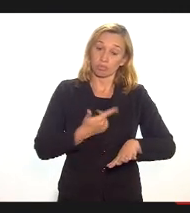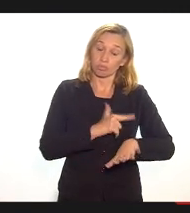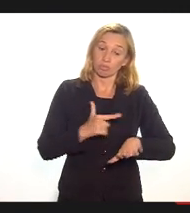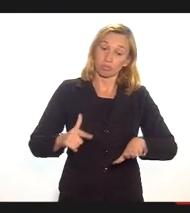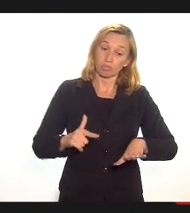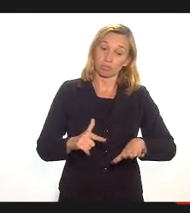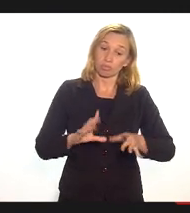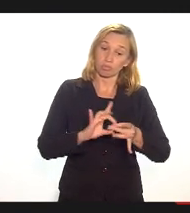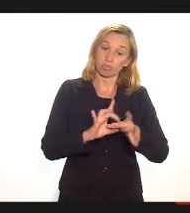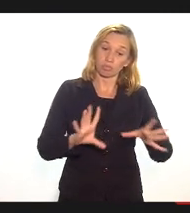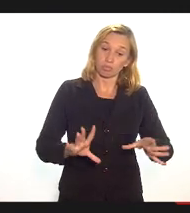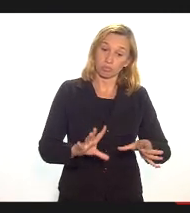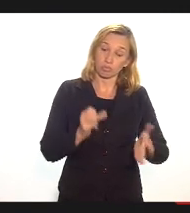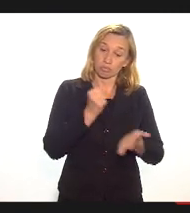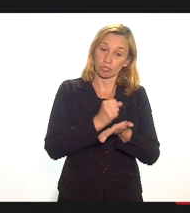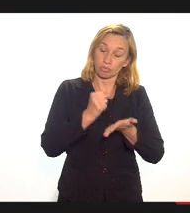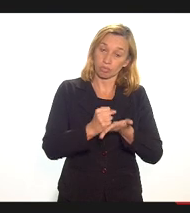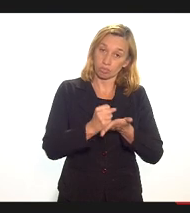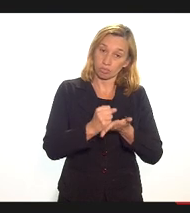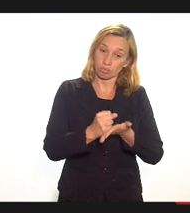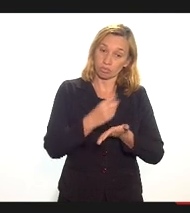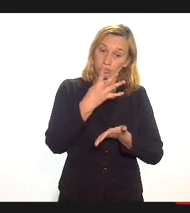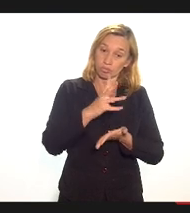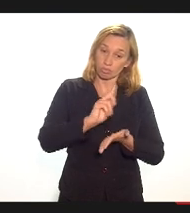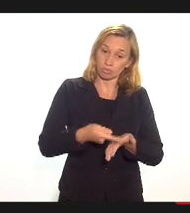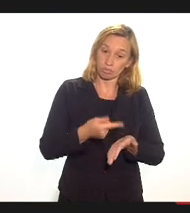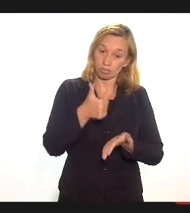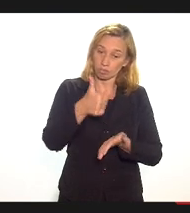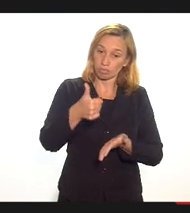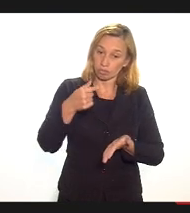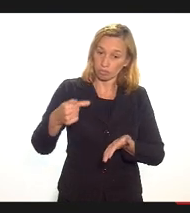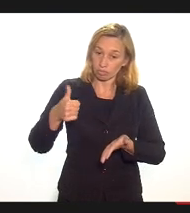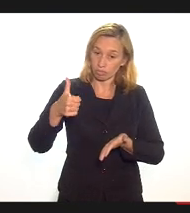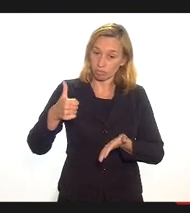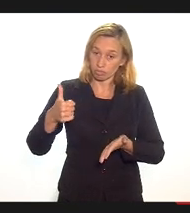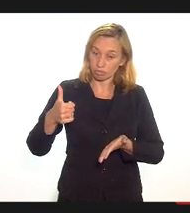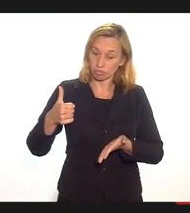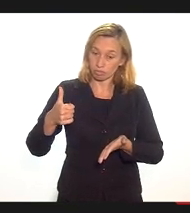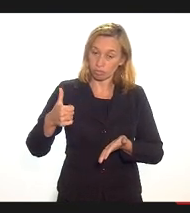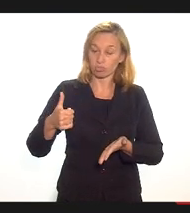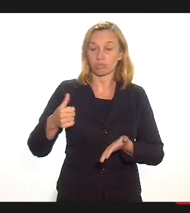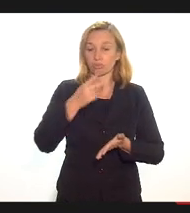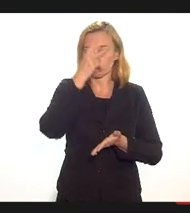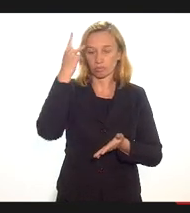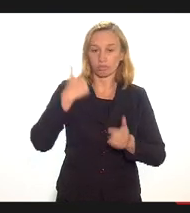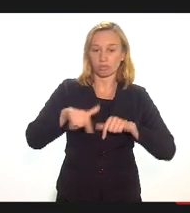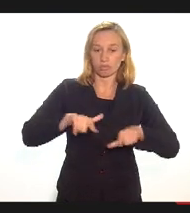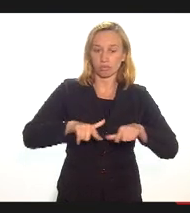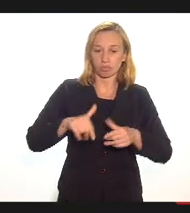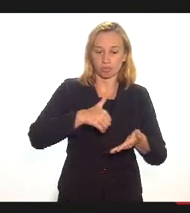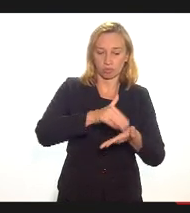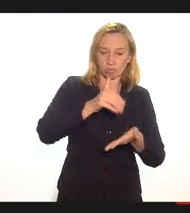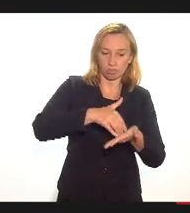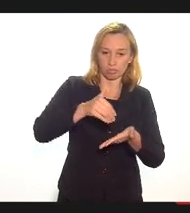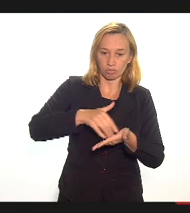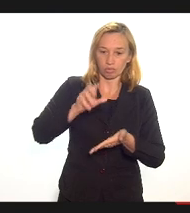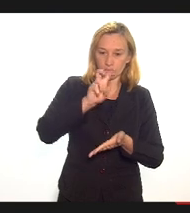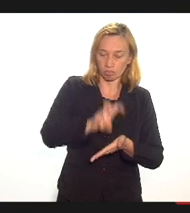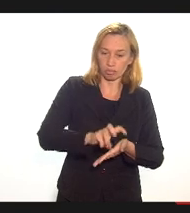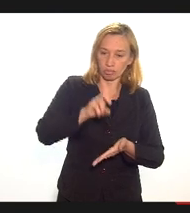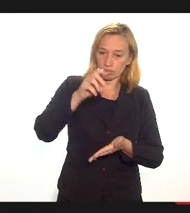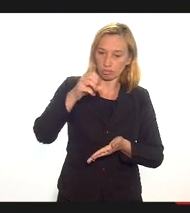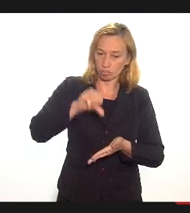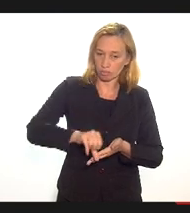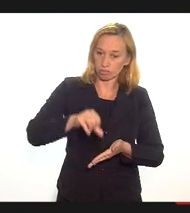tinha autorização de contratação de 4.117 trabalhadores. Promoveu a demissão de